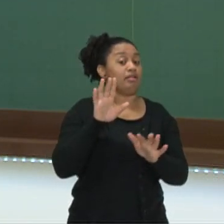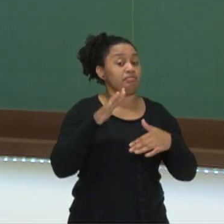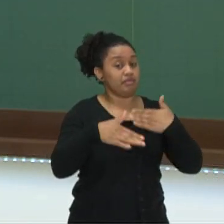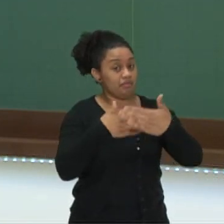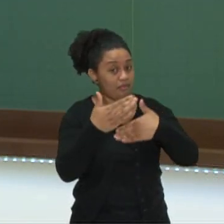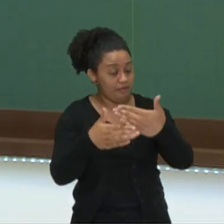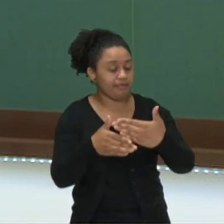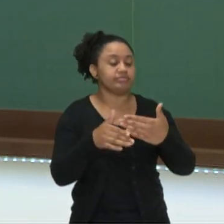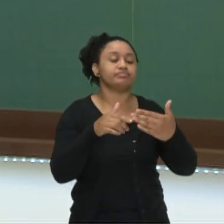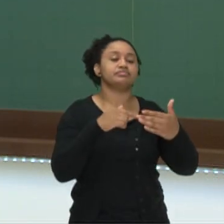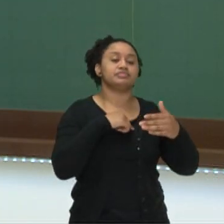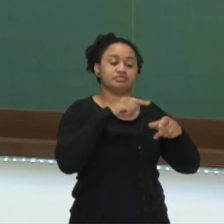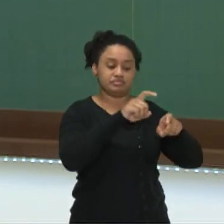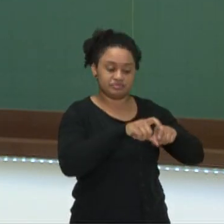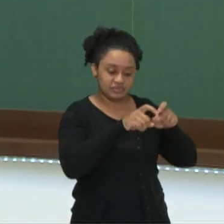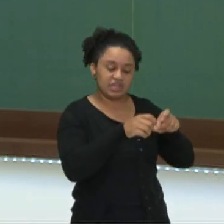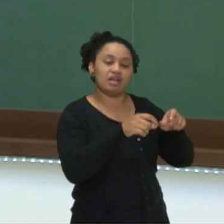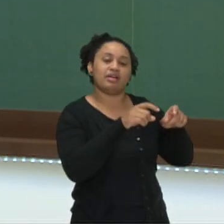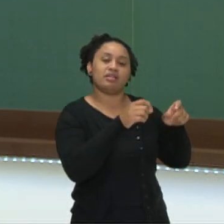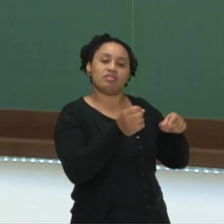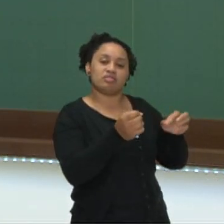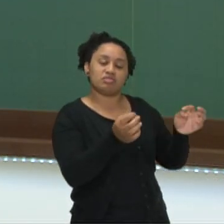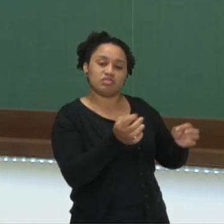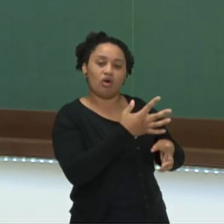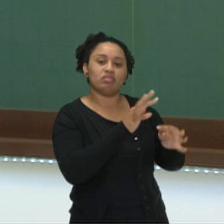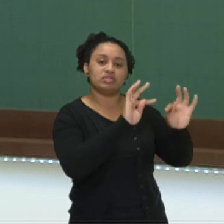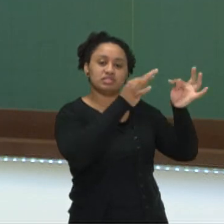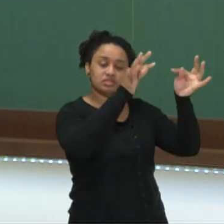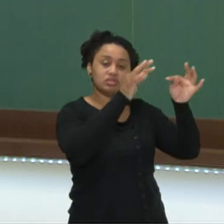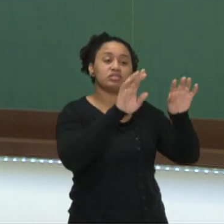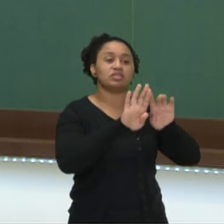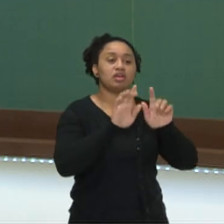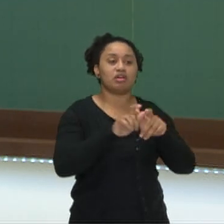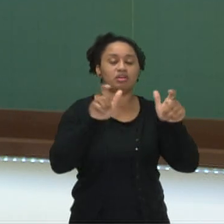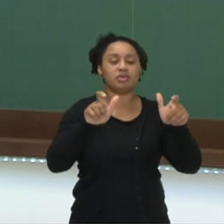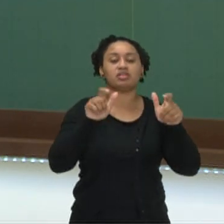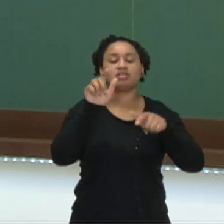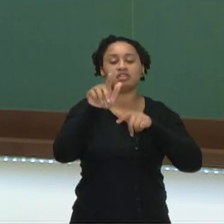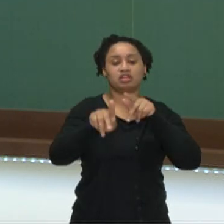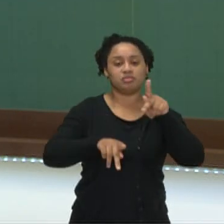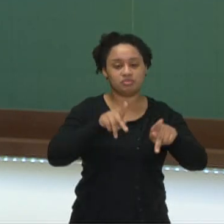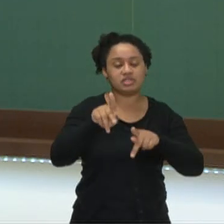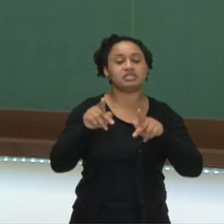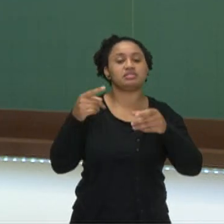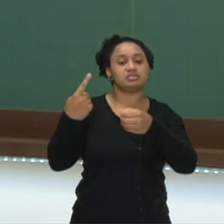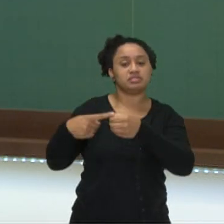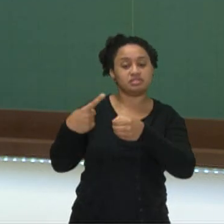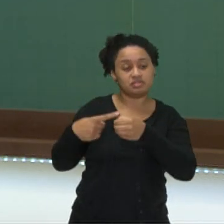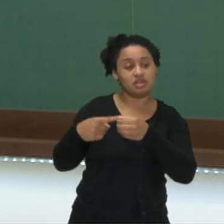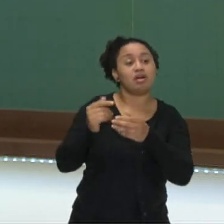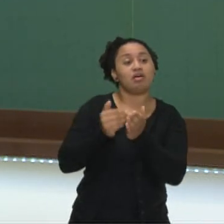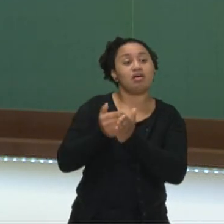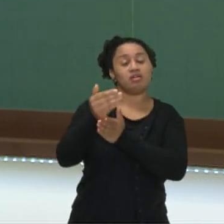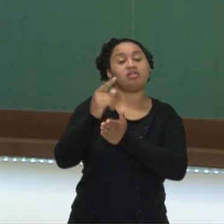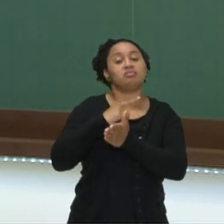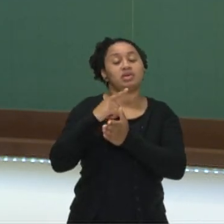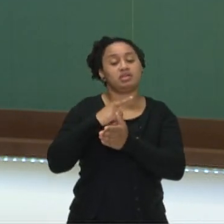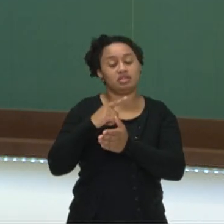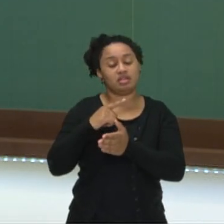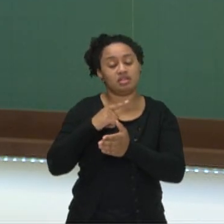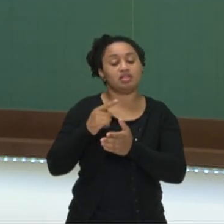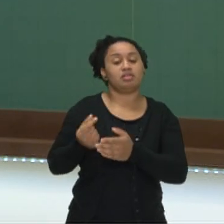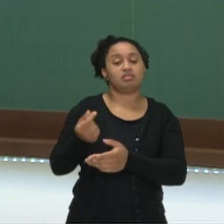daí daquelas inovações agrícolas a gente tem um aumento da população, aumento das cidades e a gente começa a ter os burgos